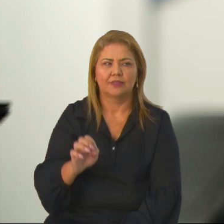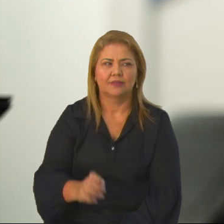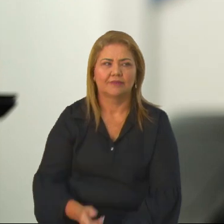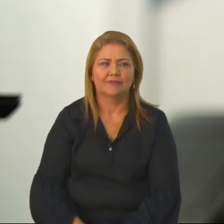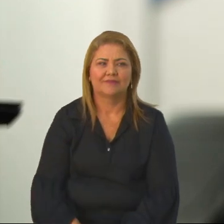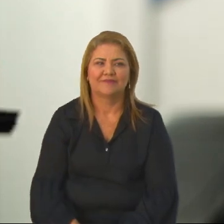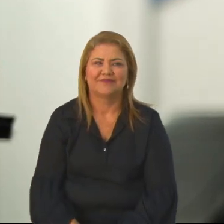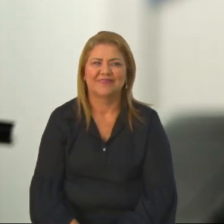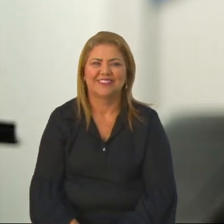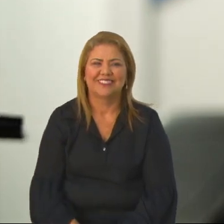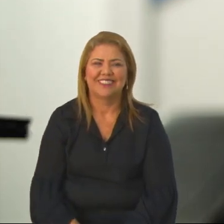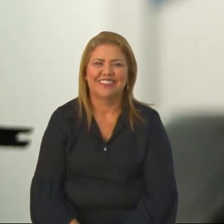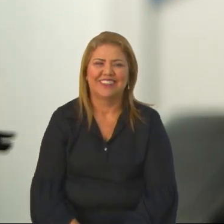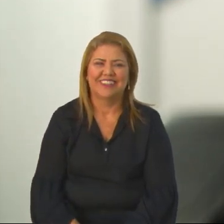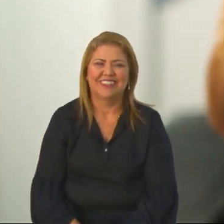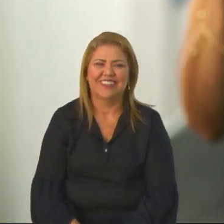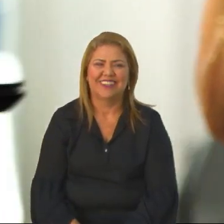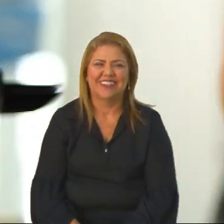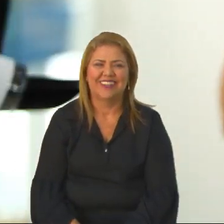Já foi.